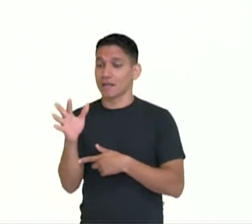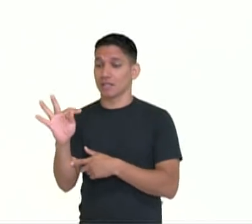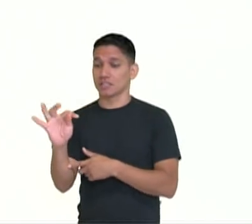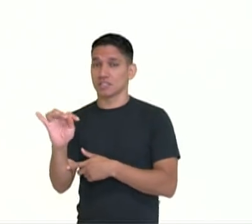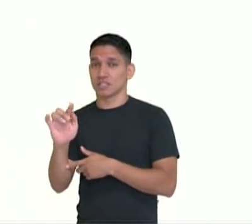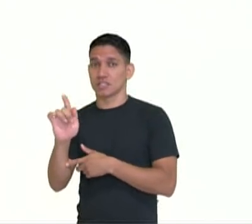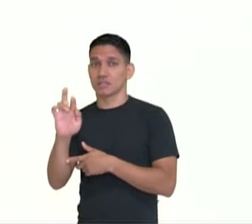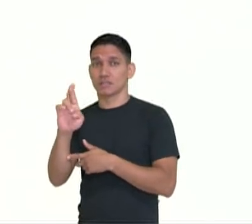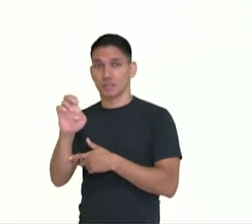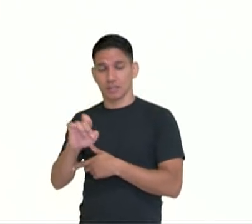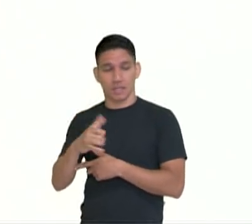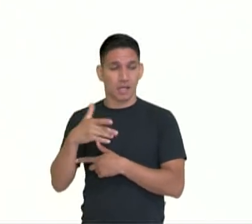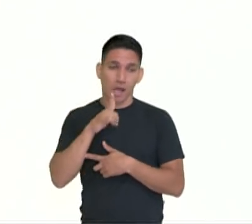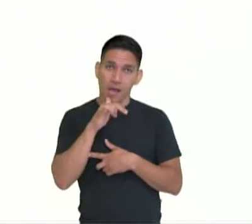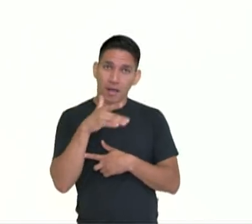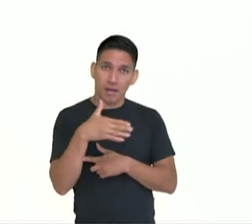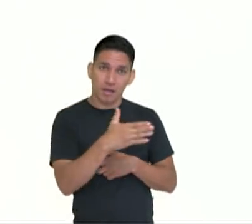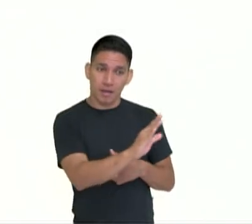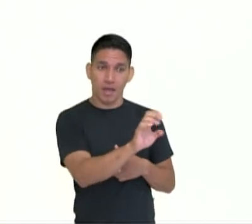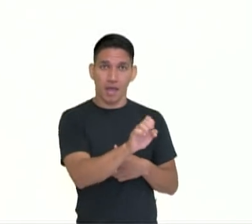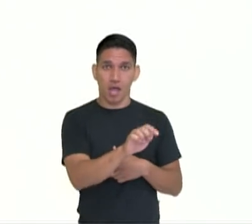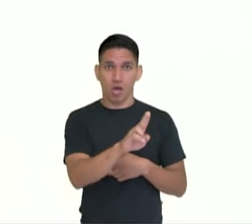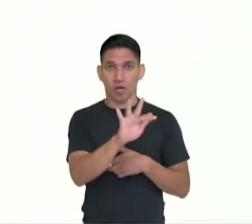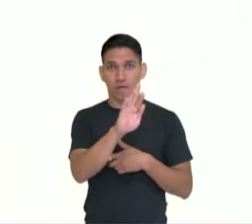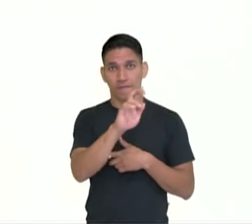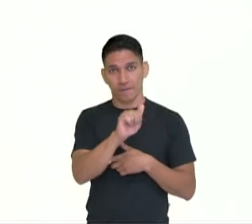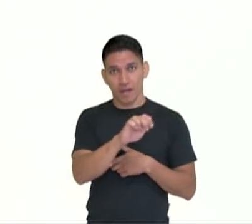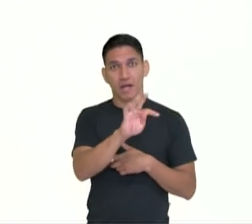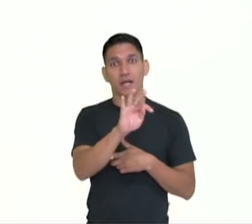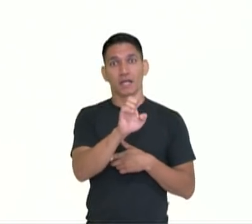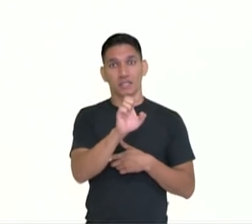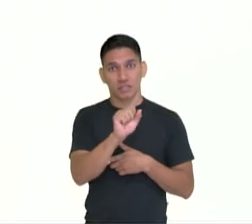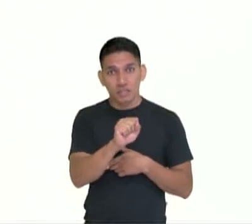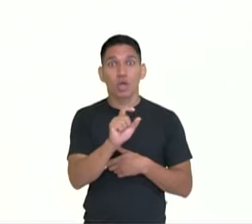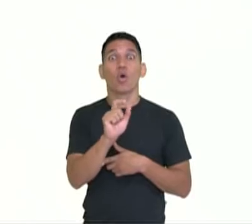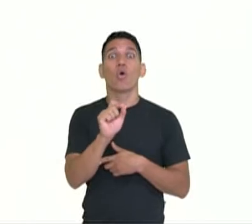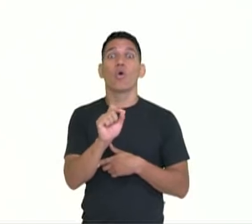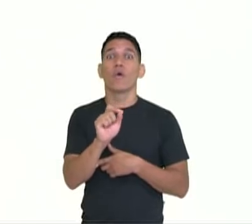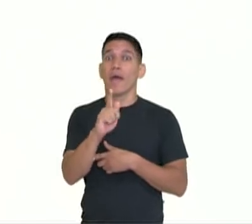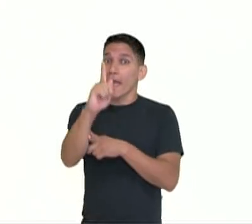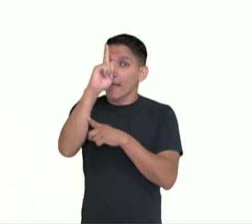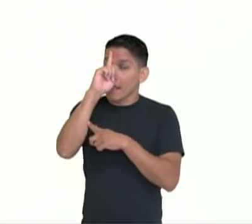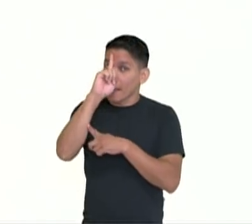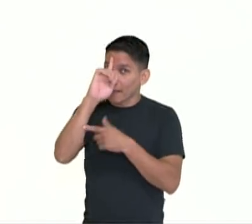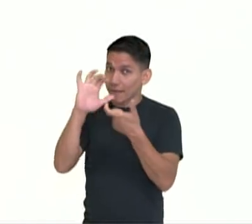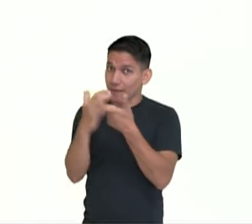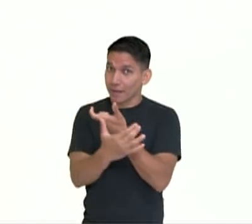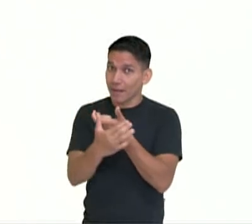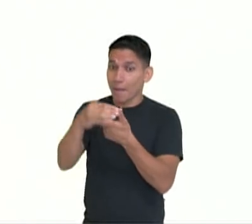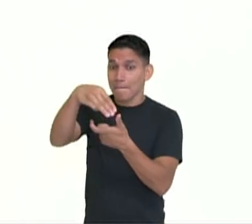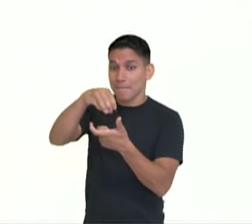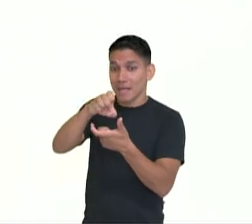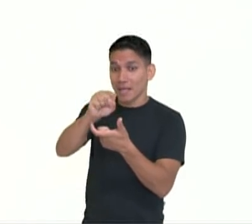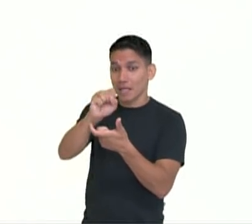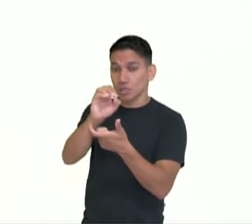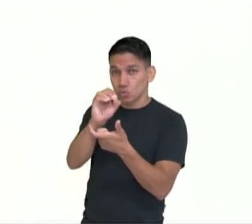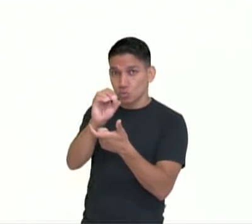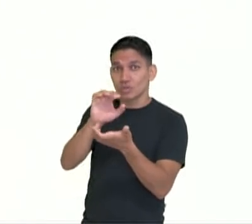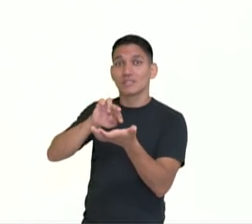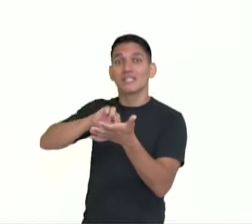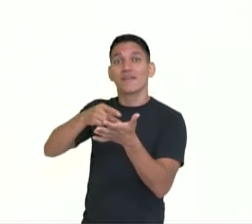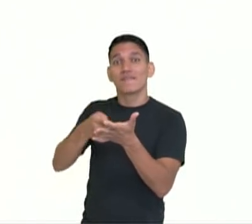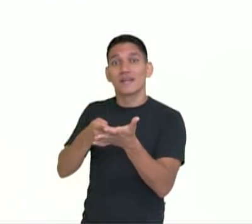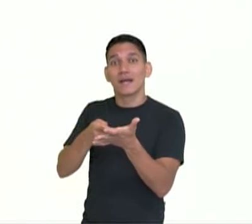Tigre e o Eufrates. Lembre-se do que eu falei. No grego, meso quer dizer meio, hipótamos,